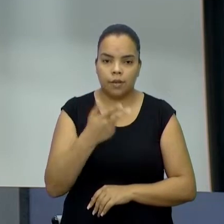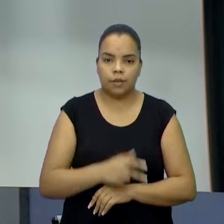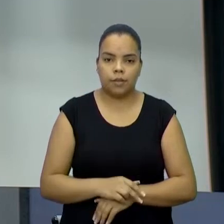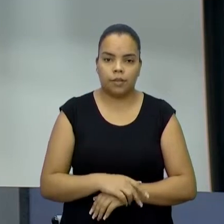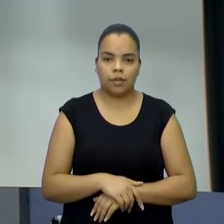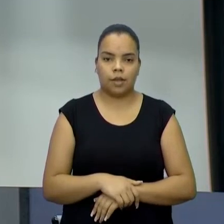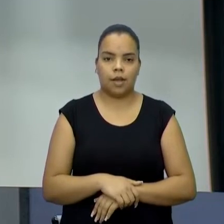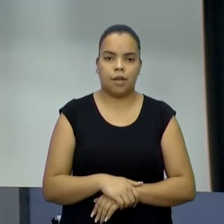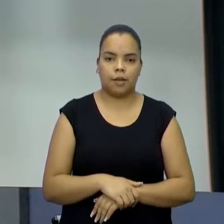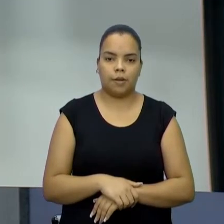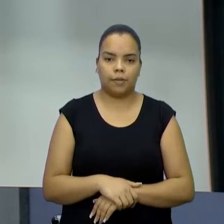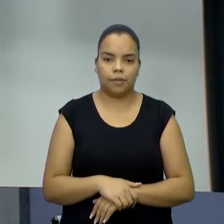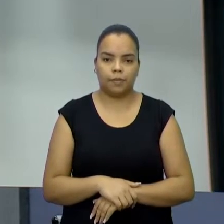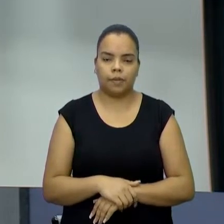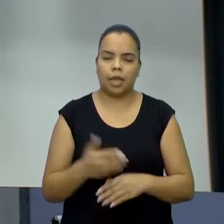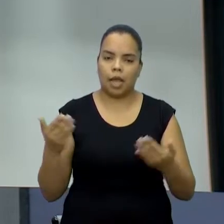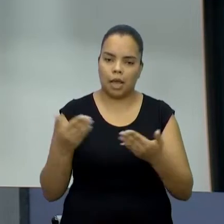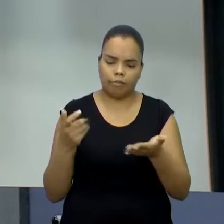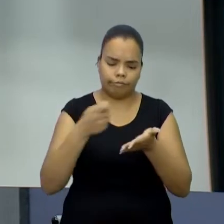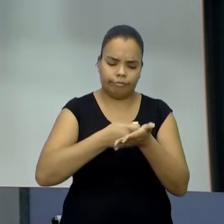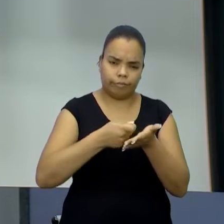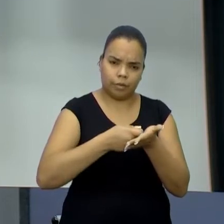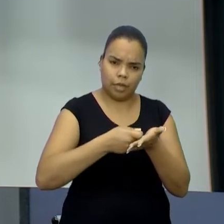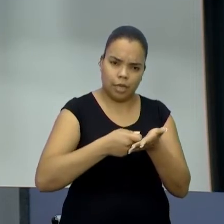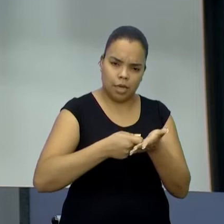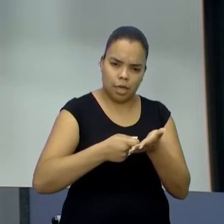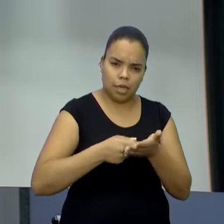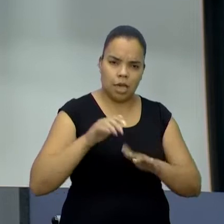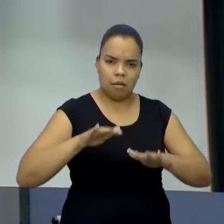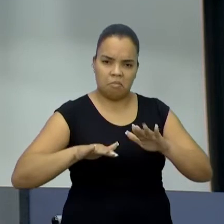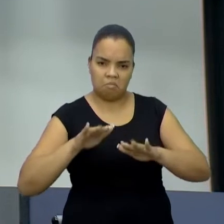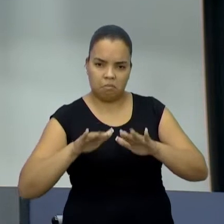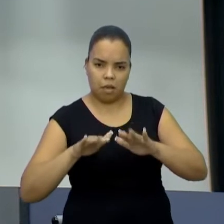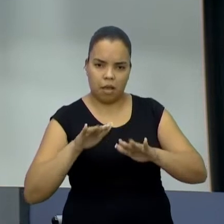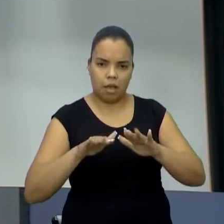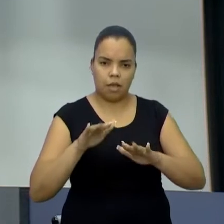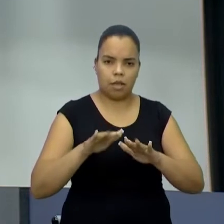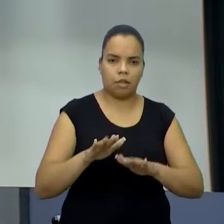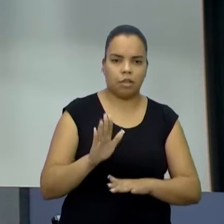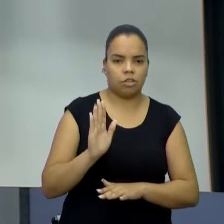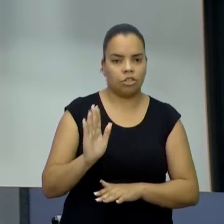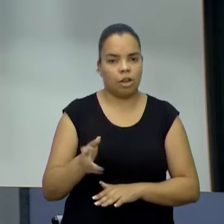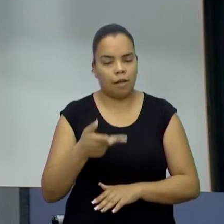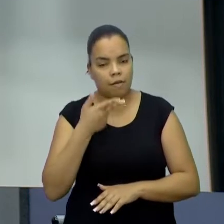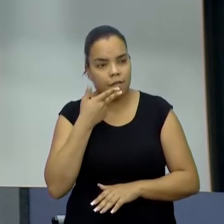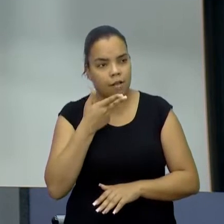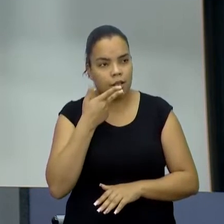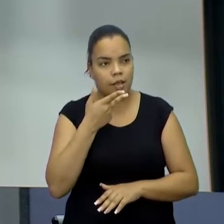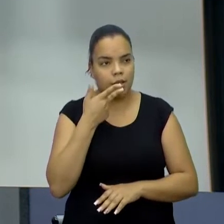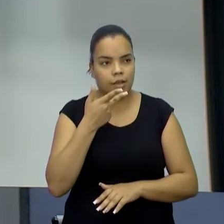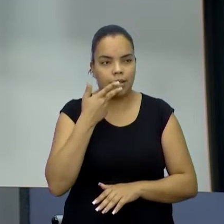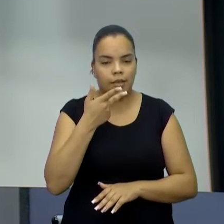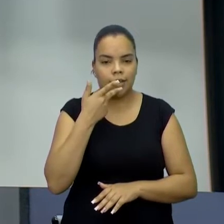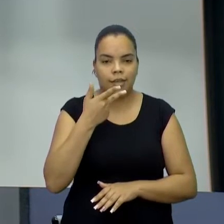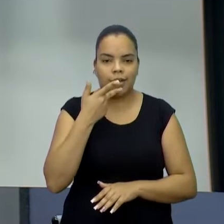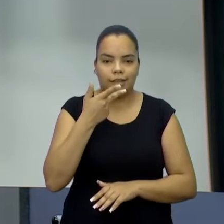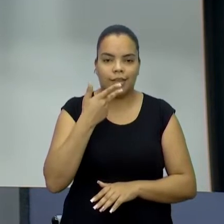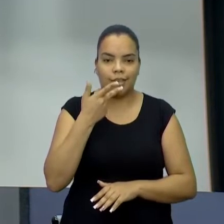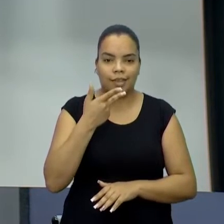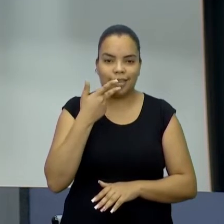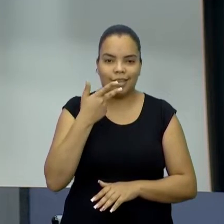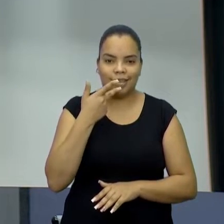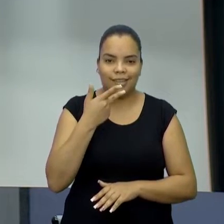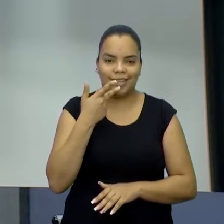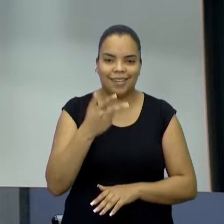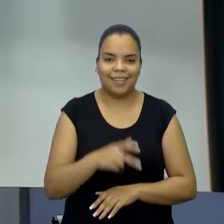registros? Chegou ali meados do semestre e eu já nem falei tanto batendo aí nessa tecla, né?